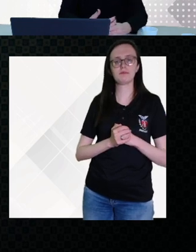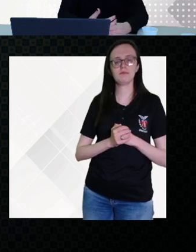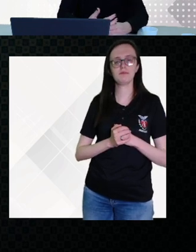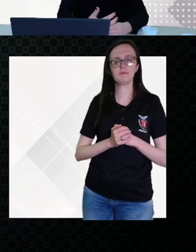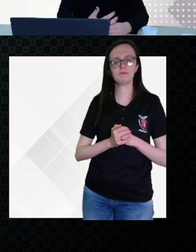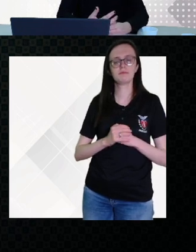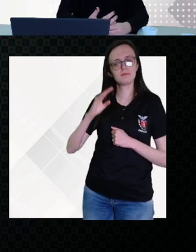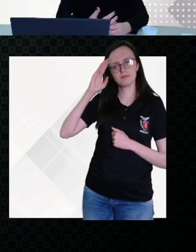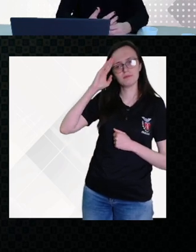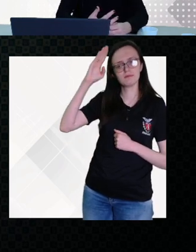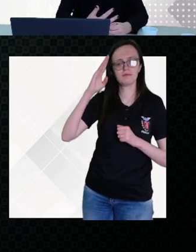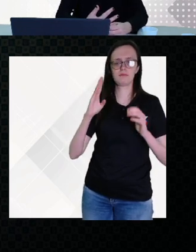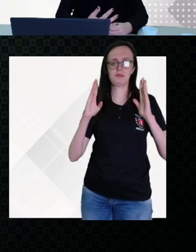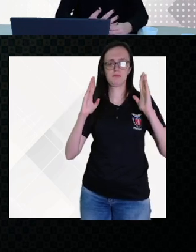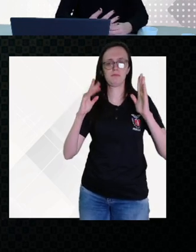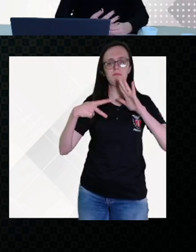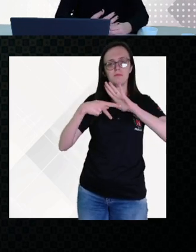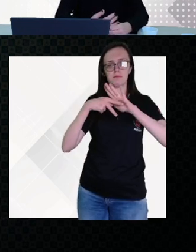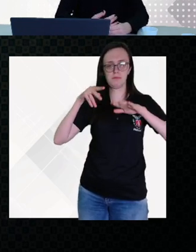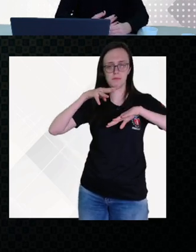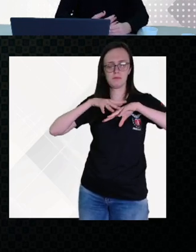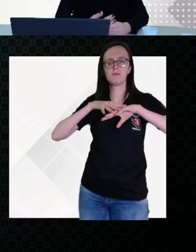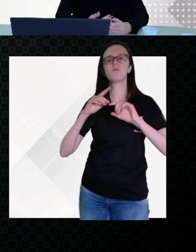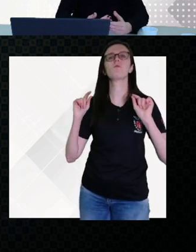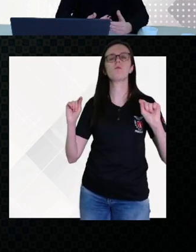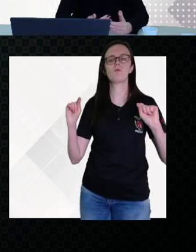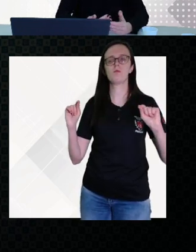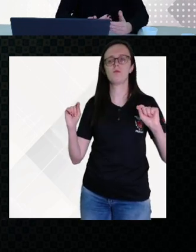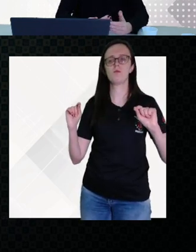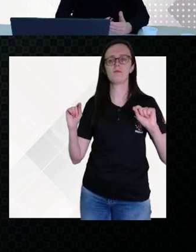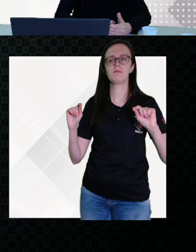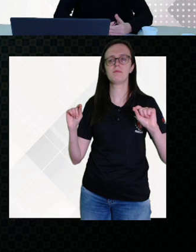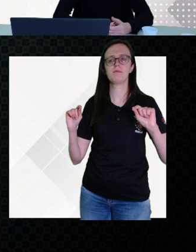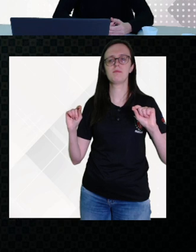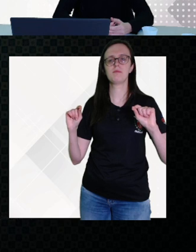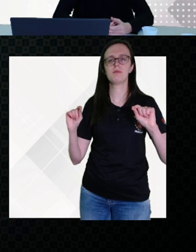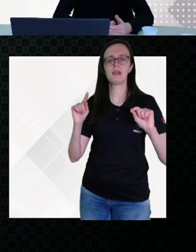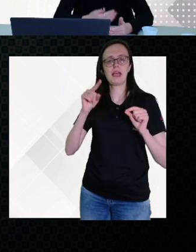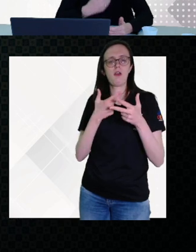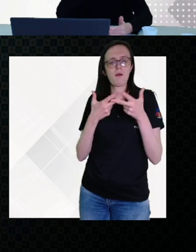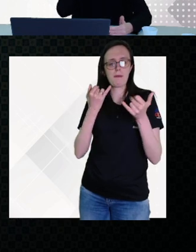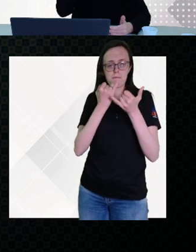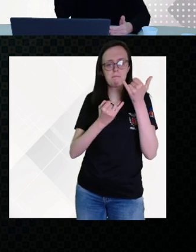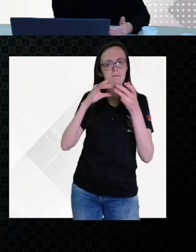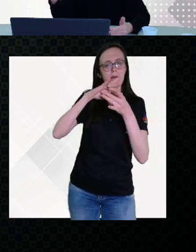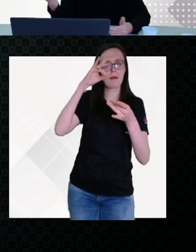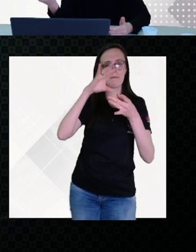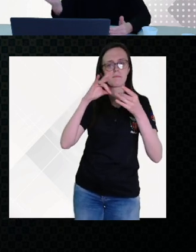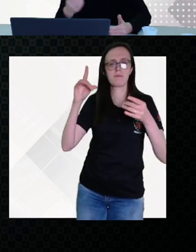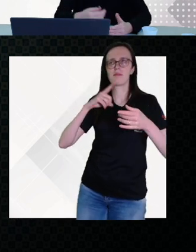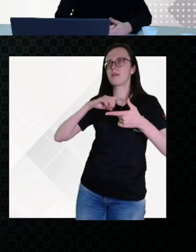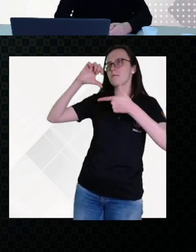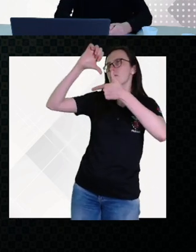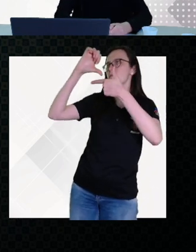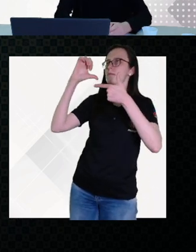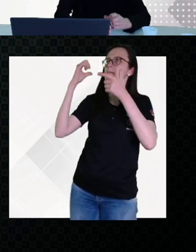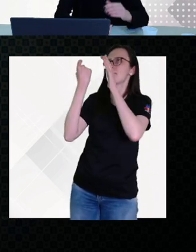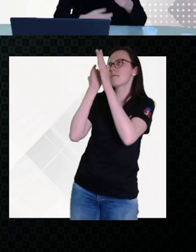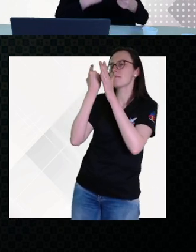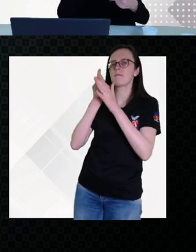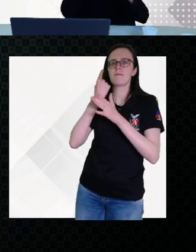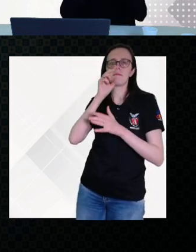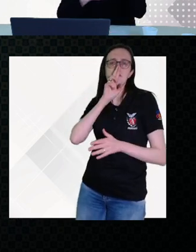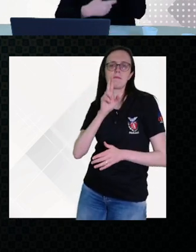principalmente naquela parte matemática onde é abstrato, né? Problemas que gerarão